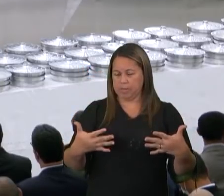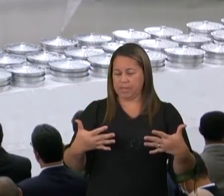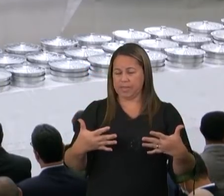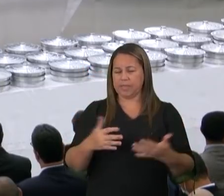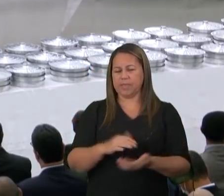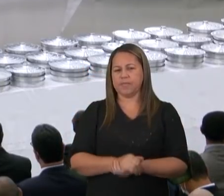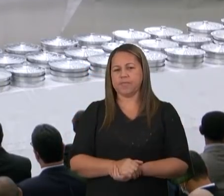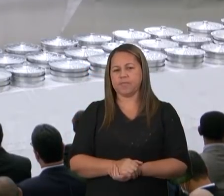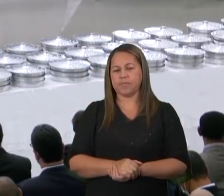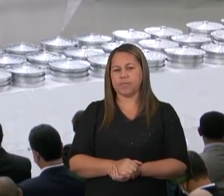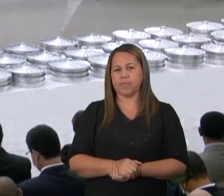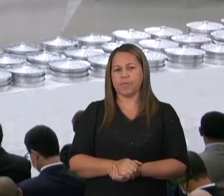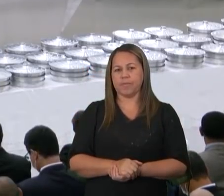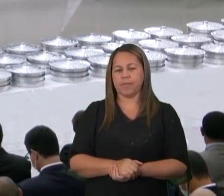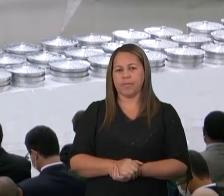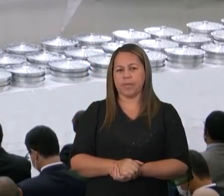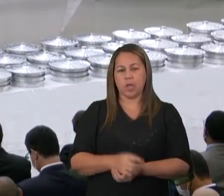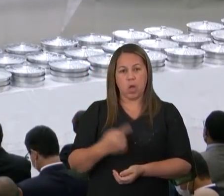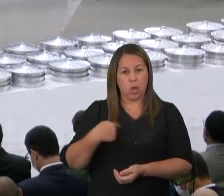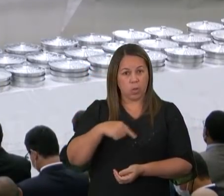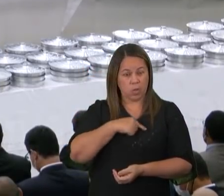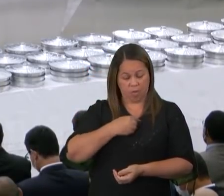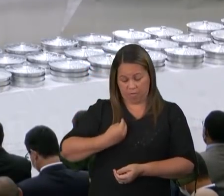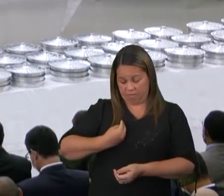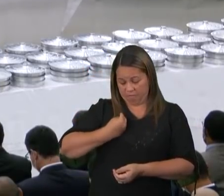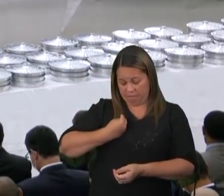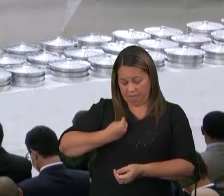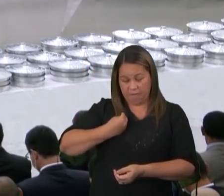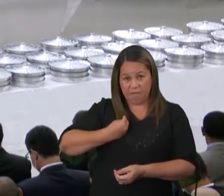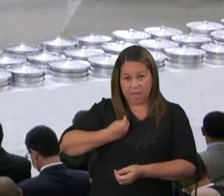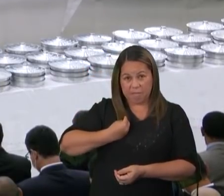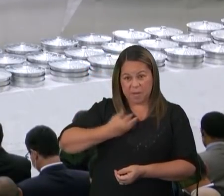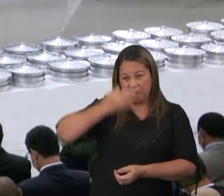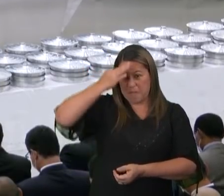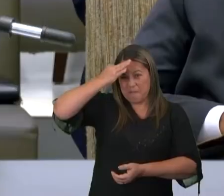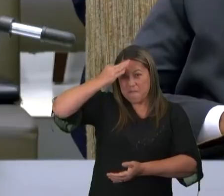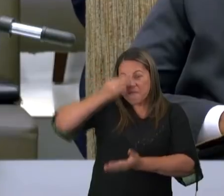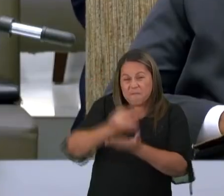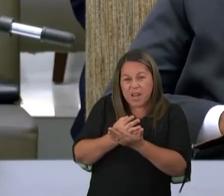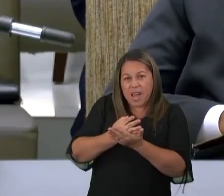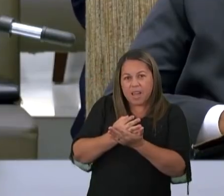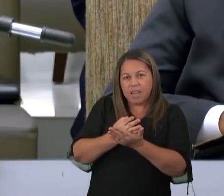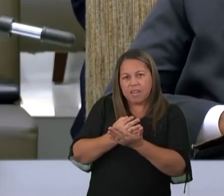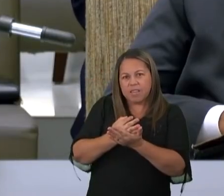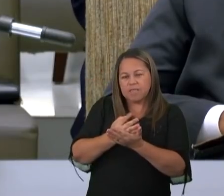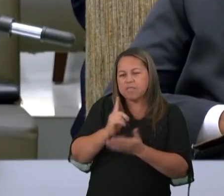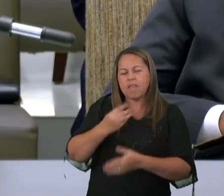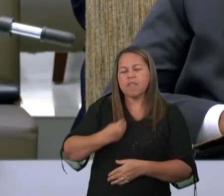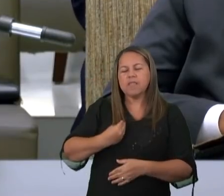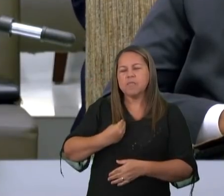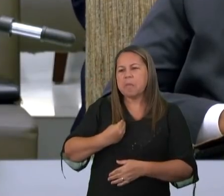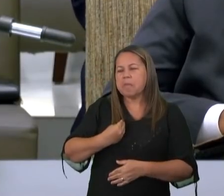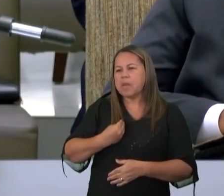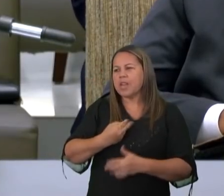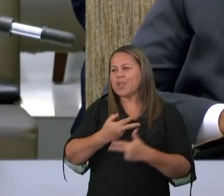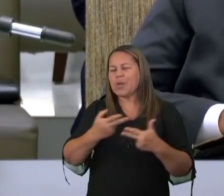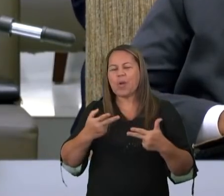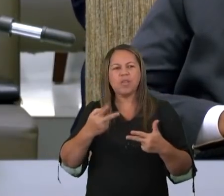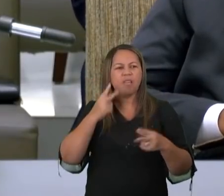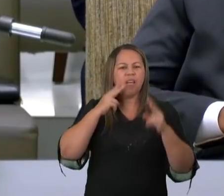porque andamos por fé e não por vista.